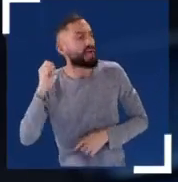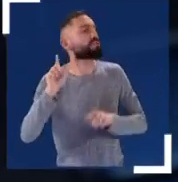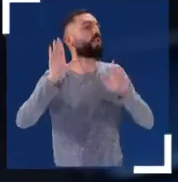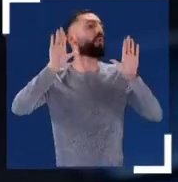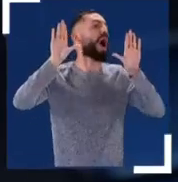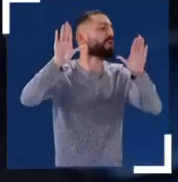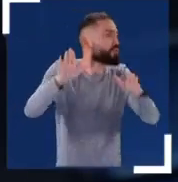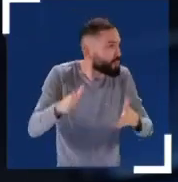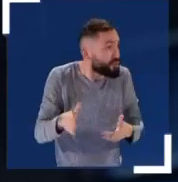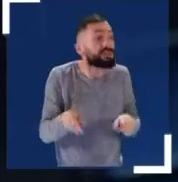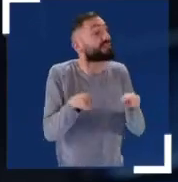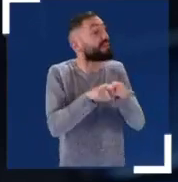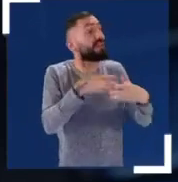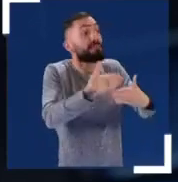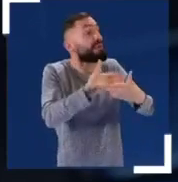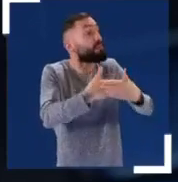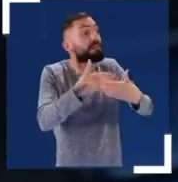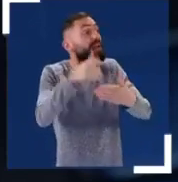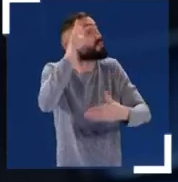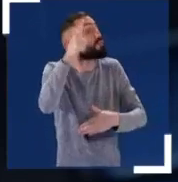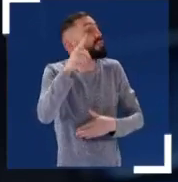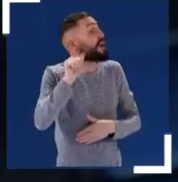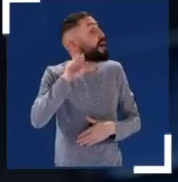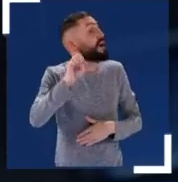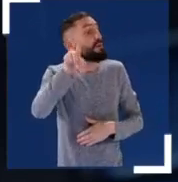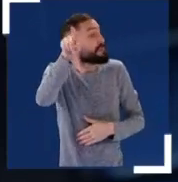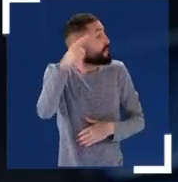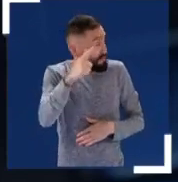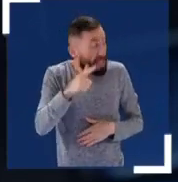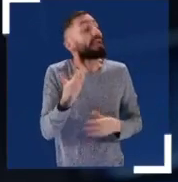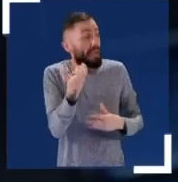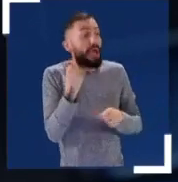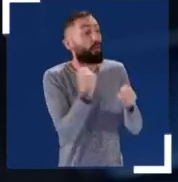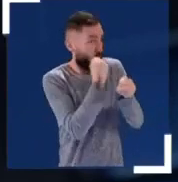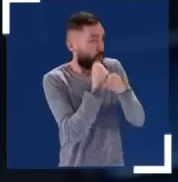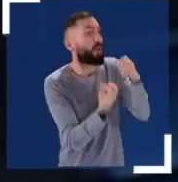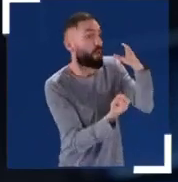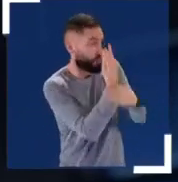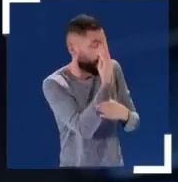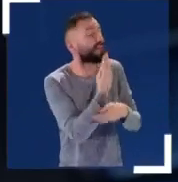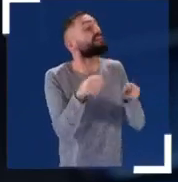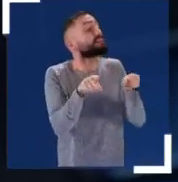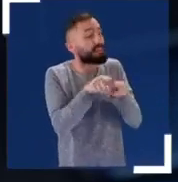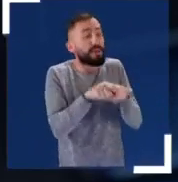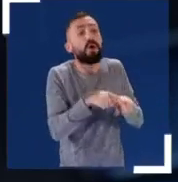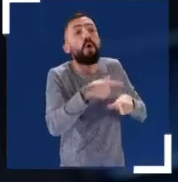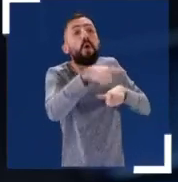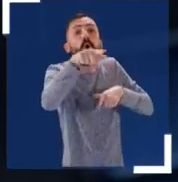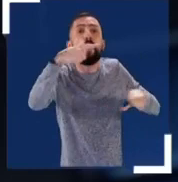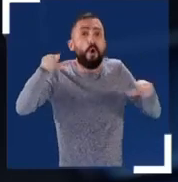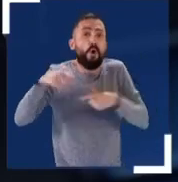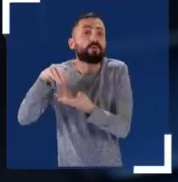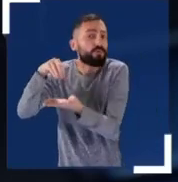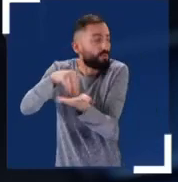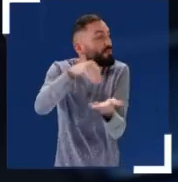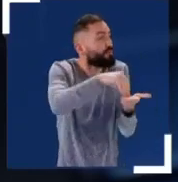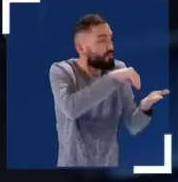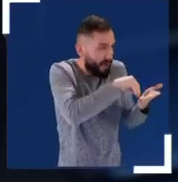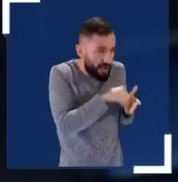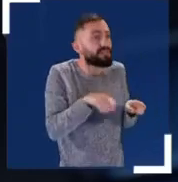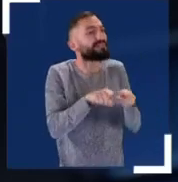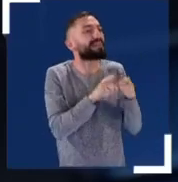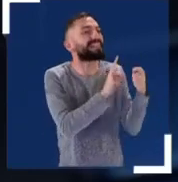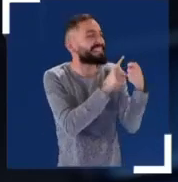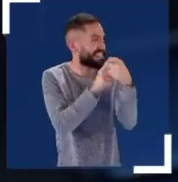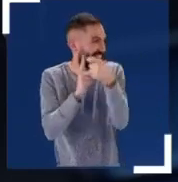que incrível, não tem um ambulatório médico de especialidade, completar e fazer outros em outras unidades, em outras